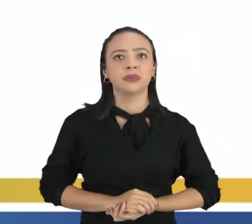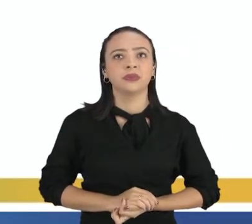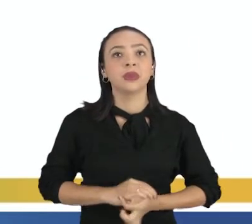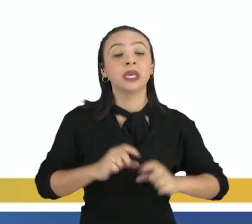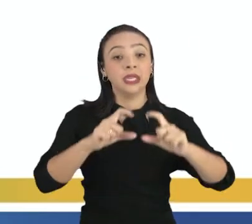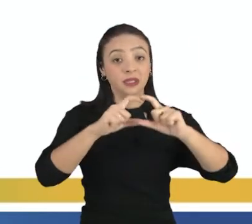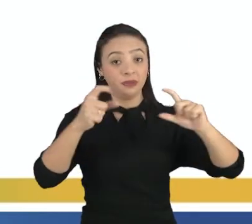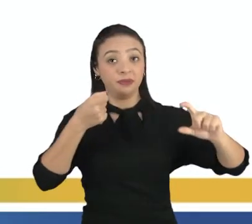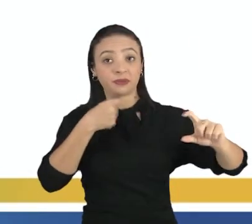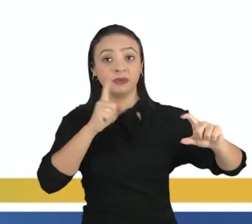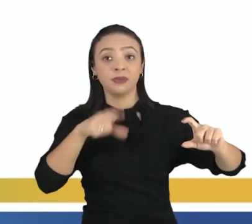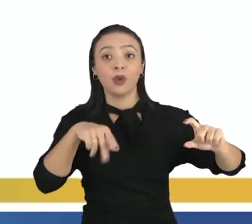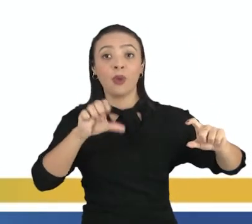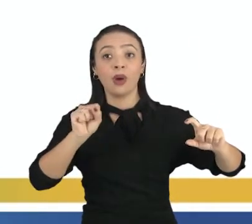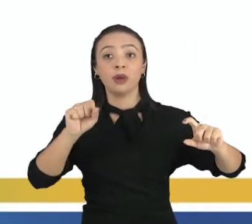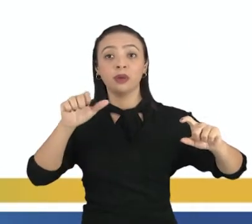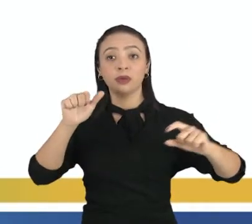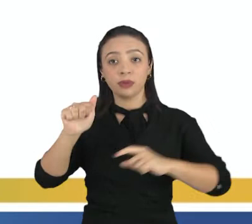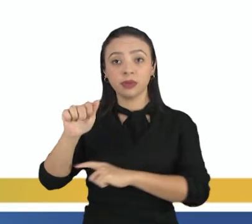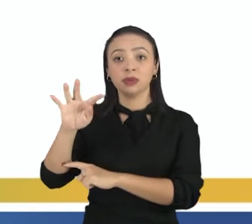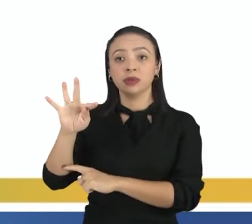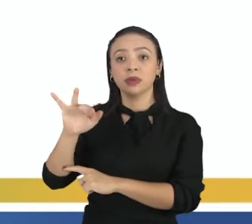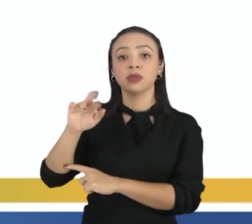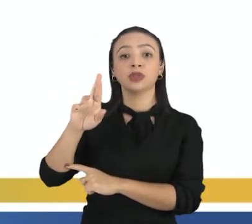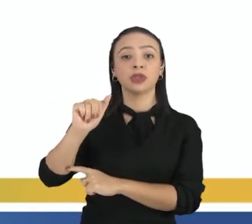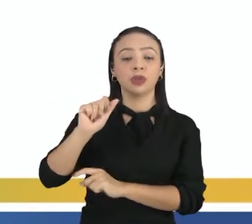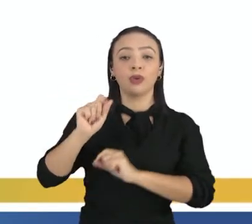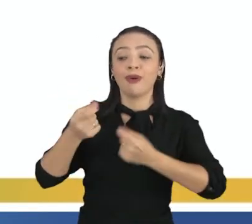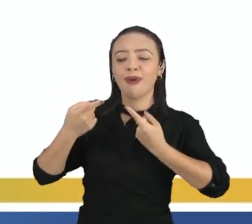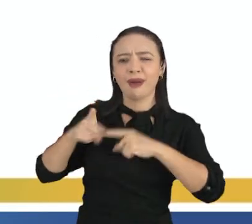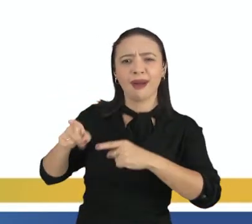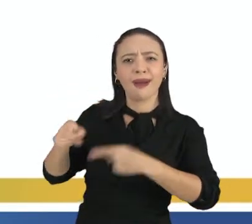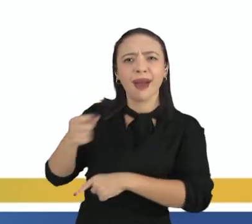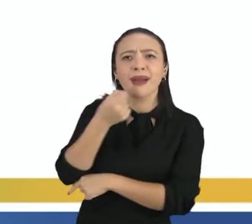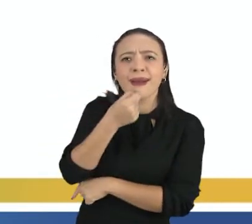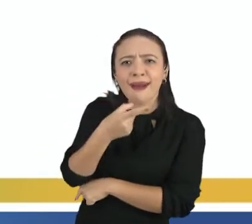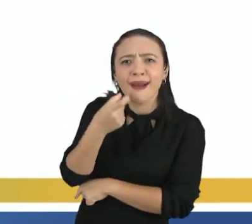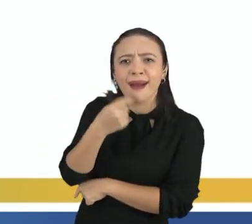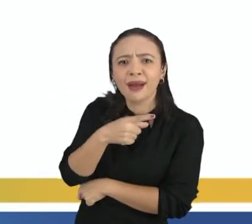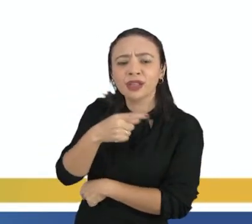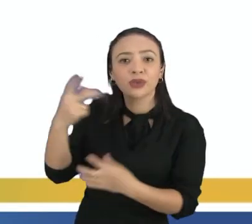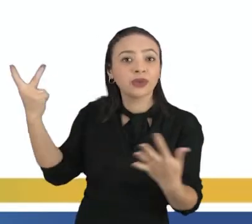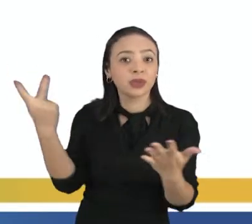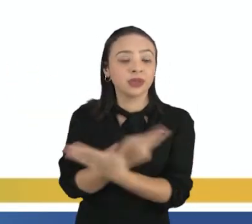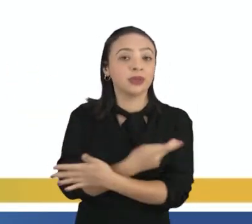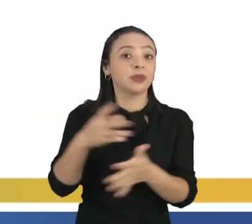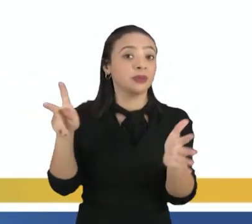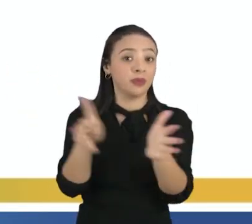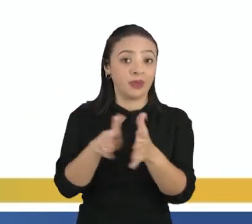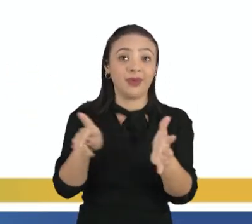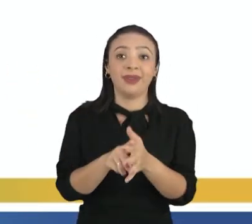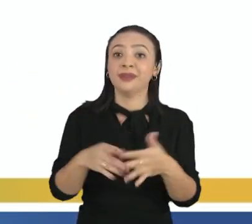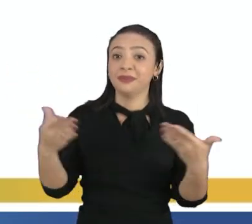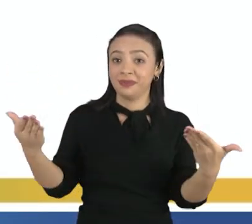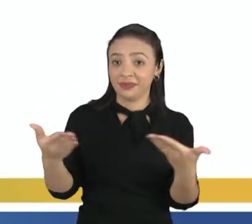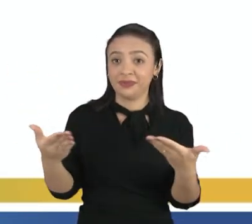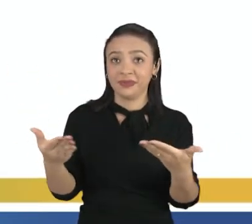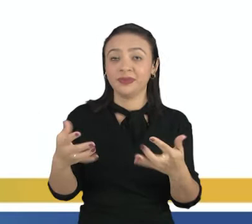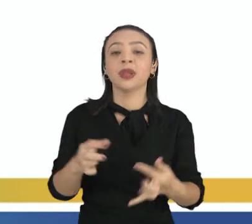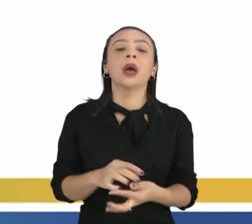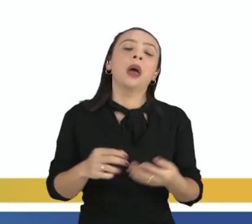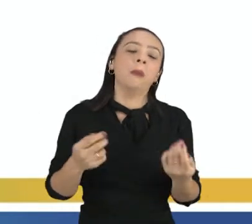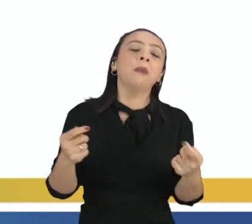a charge faz uma sátira, uma crítica sarcástica de acontecimentos atuais, geralmente na